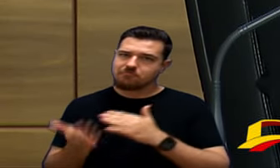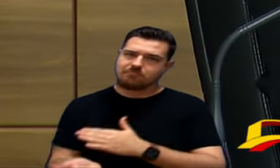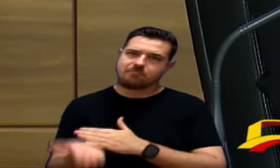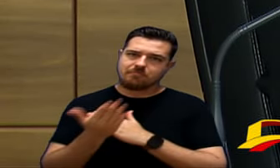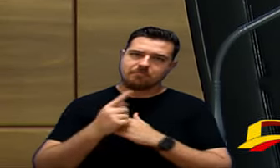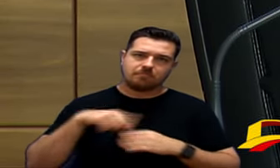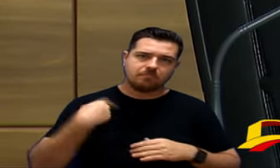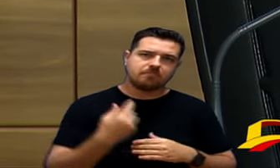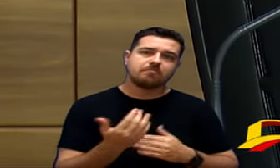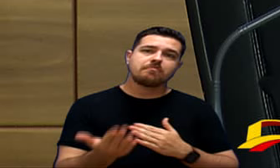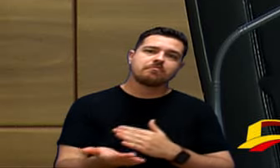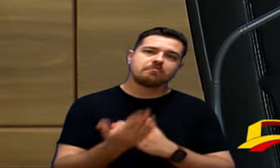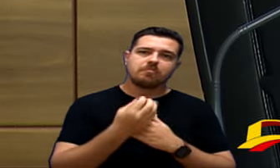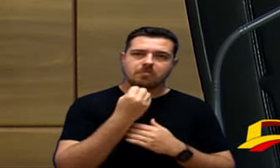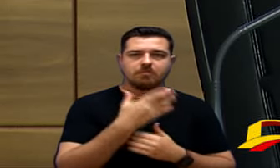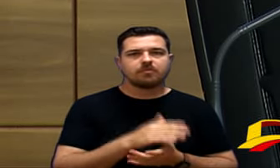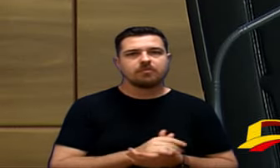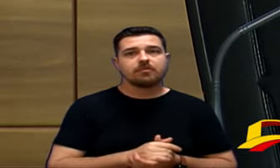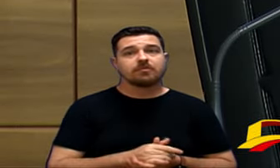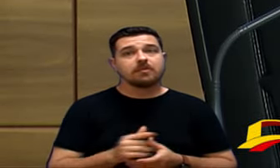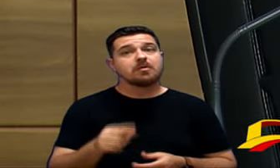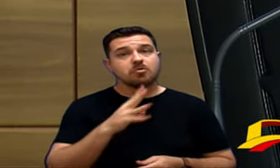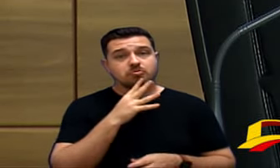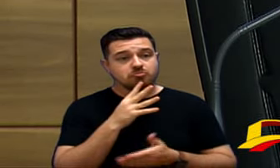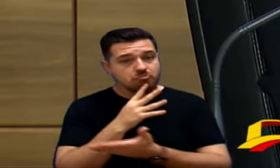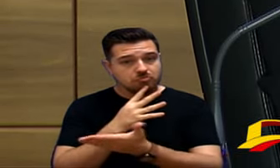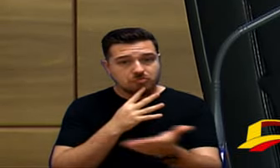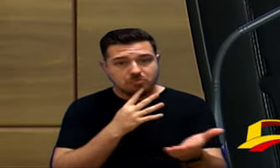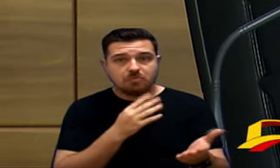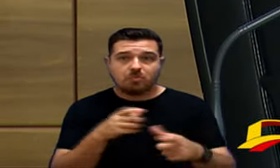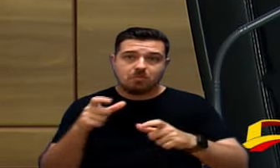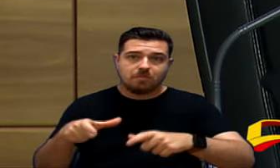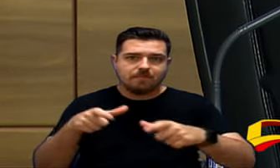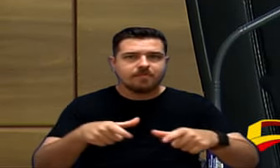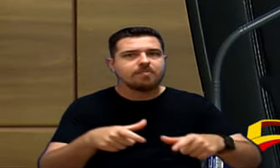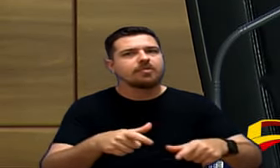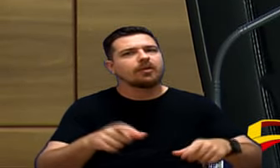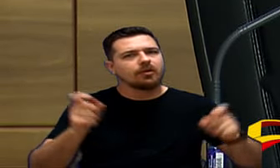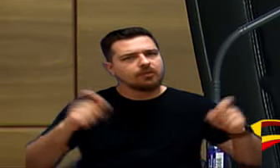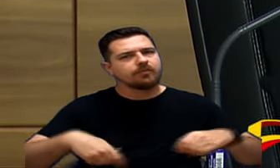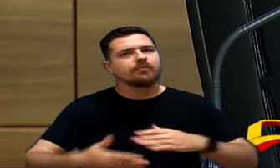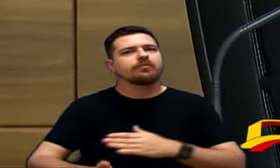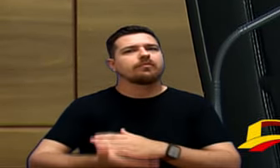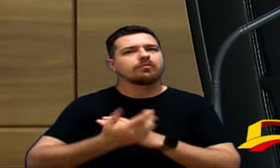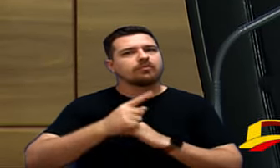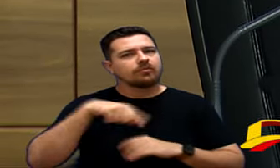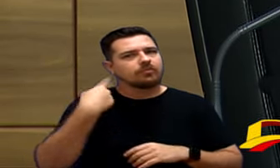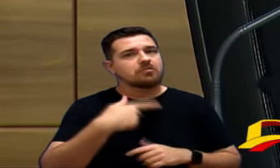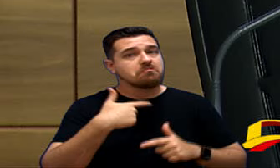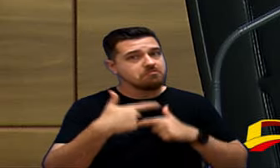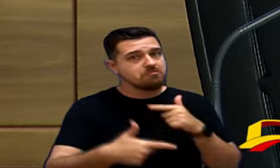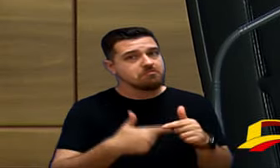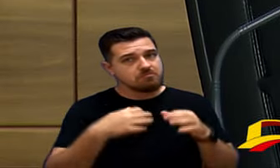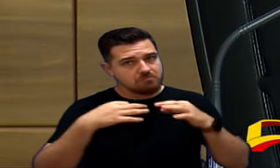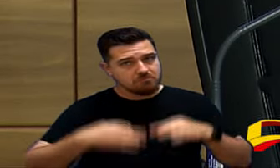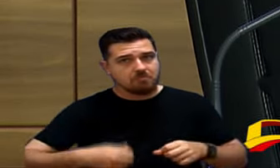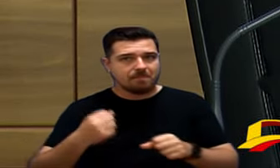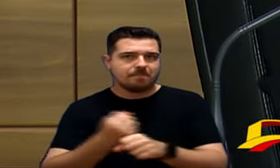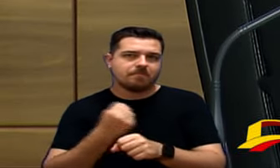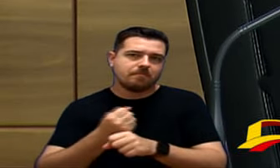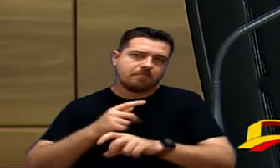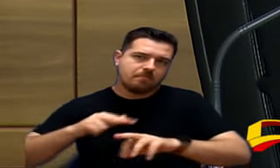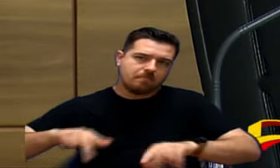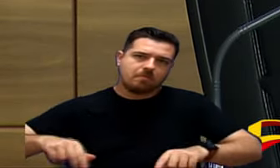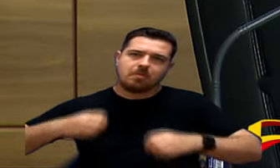nada mais eh oportuno do que alguém conhece o local né que possa trazer propostas pro executivo e a gente constrói junto